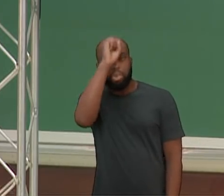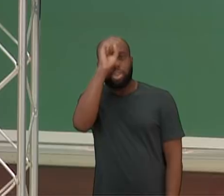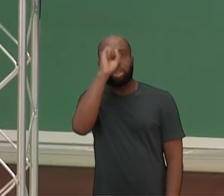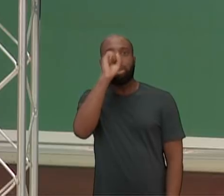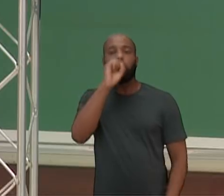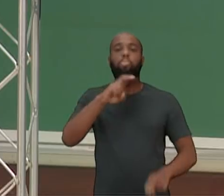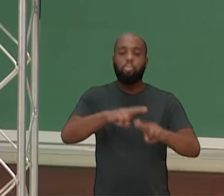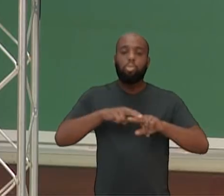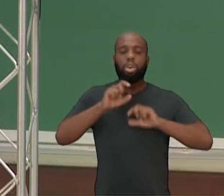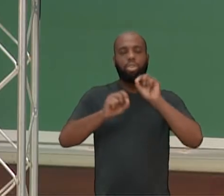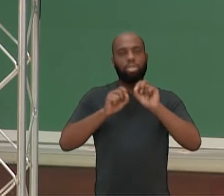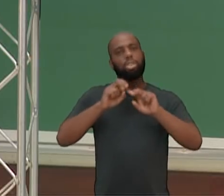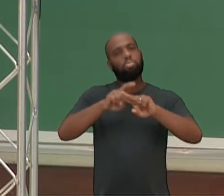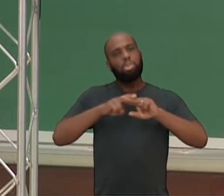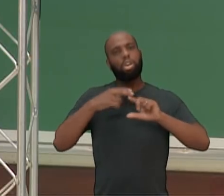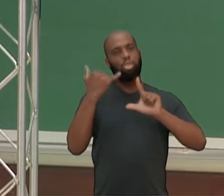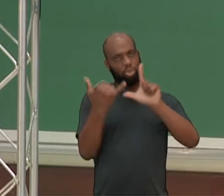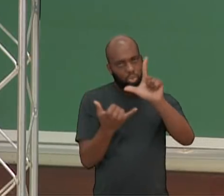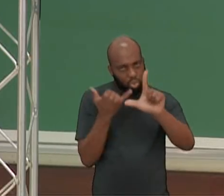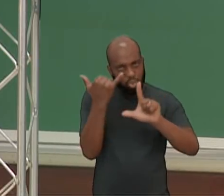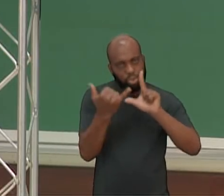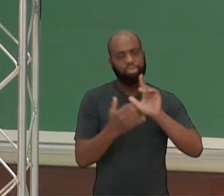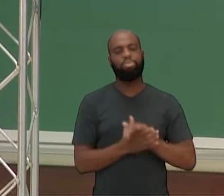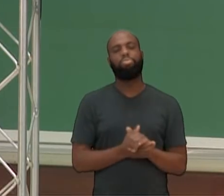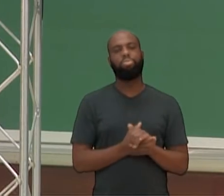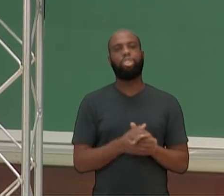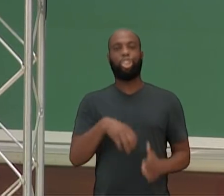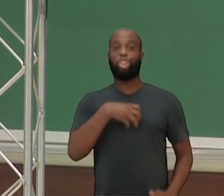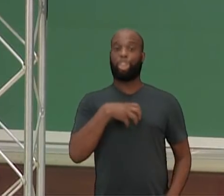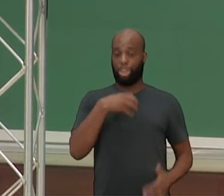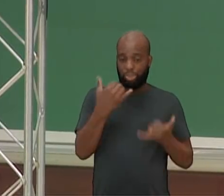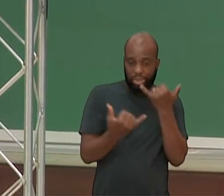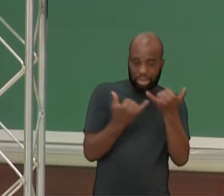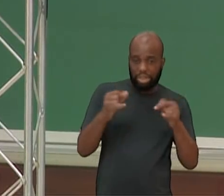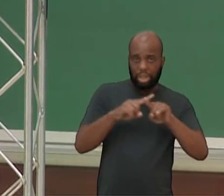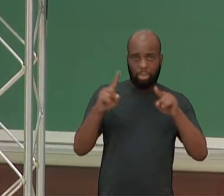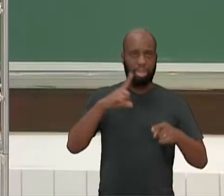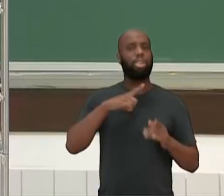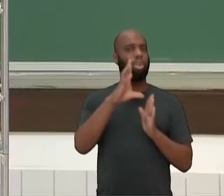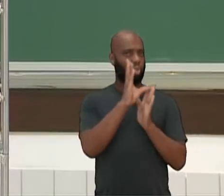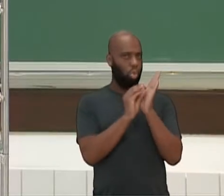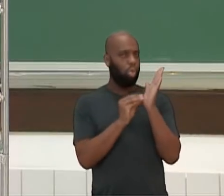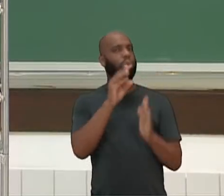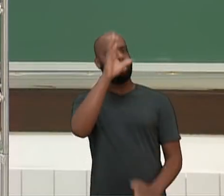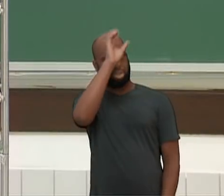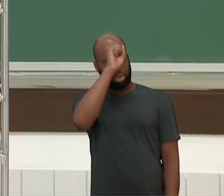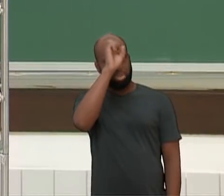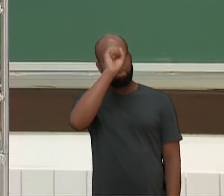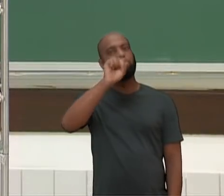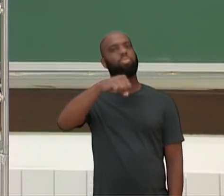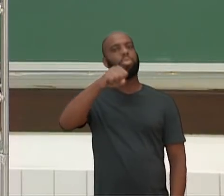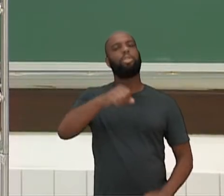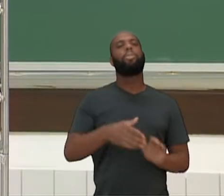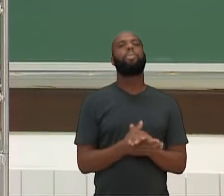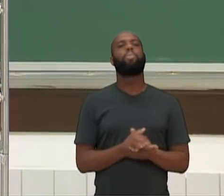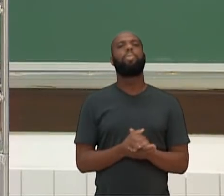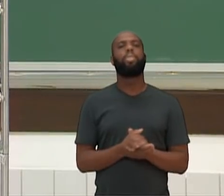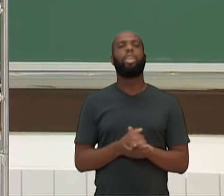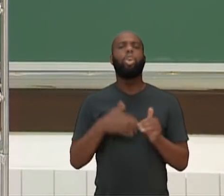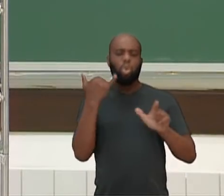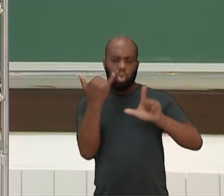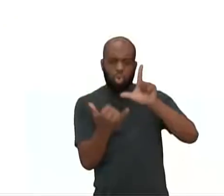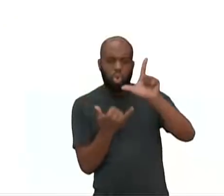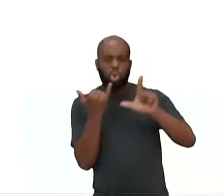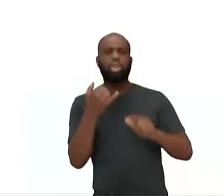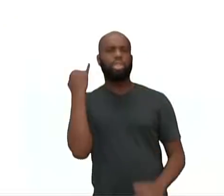está inserido ali. Então, ela está aprendendo alguns elementos na forma de brincadeira, né? O lúdico é importante nas aulas de luta, assim